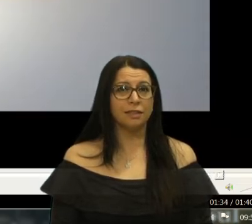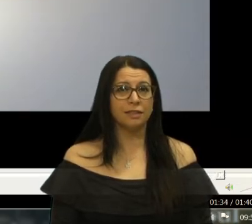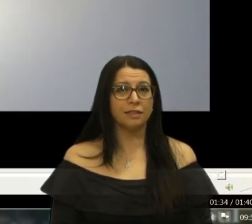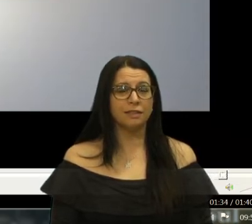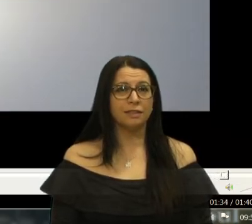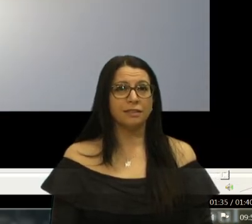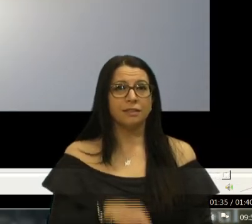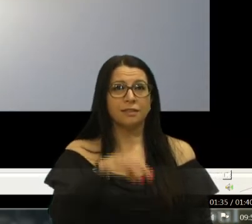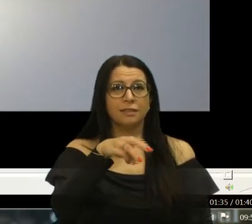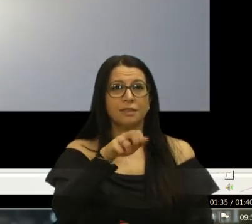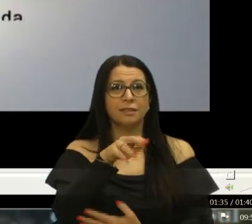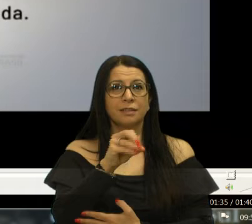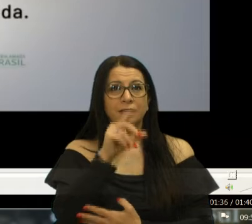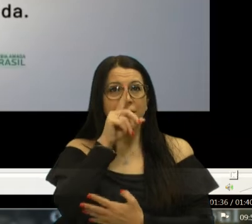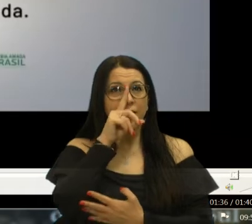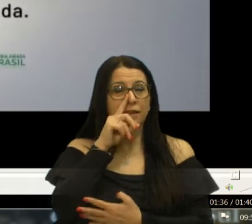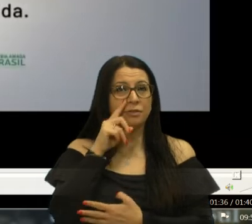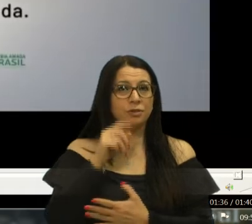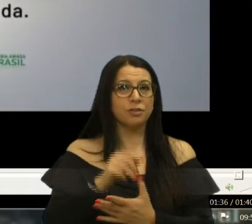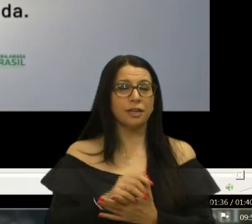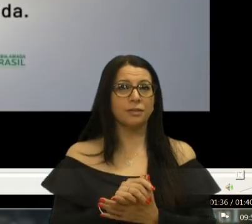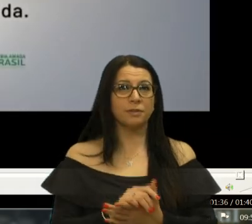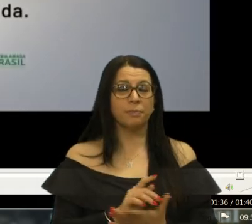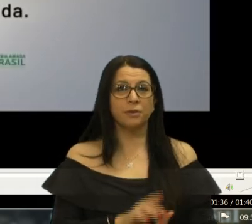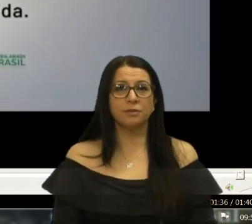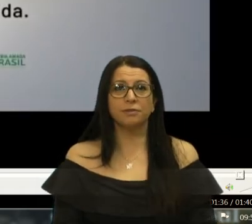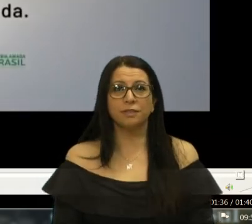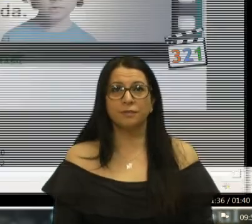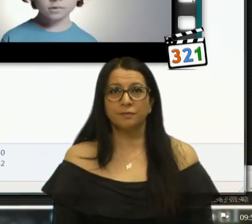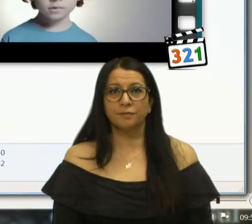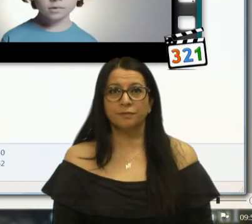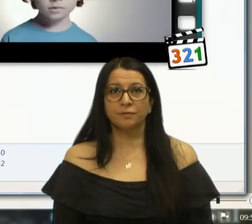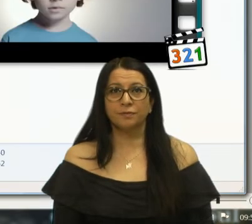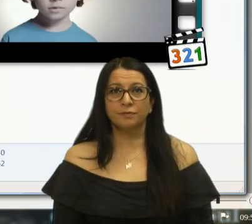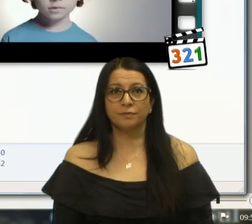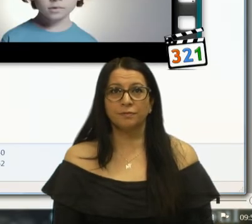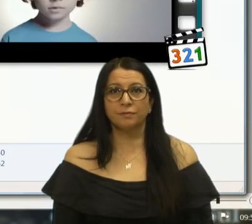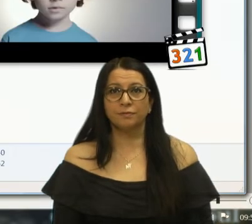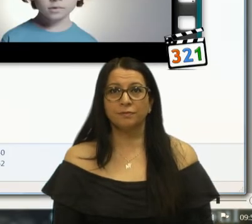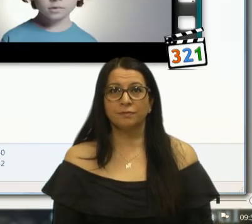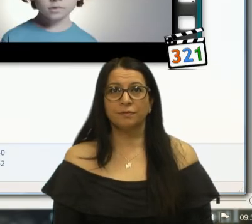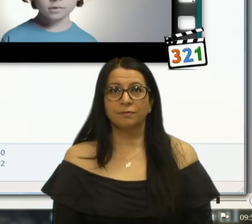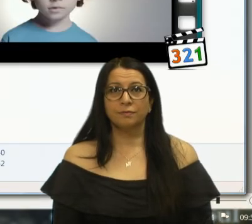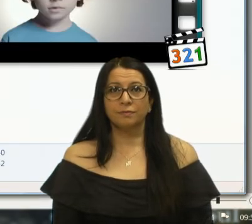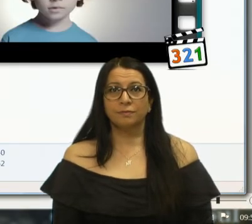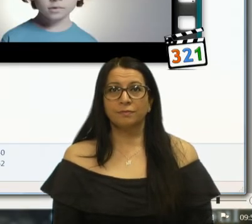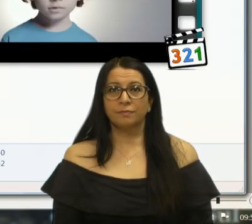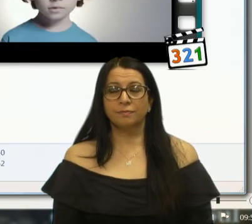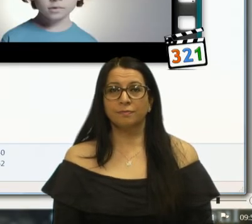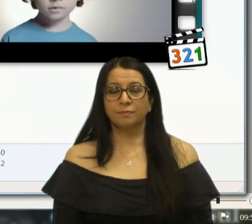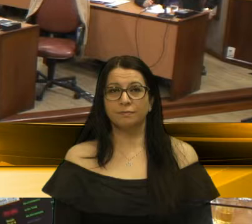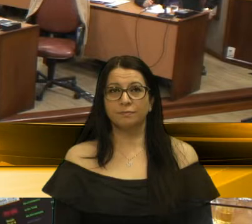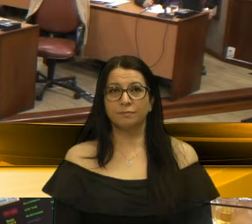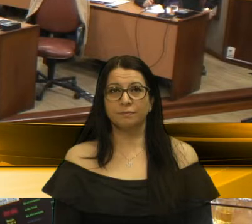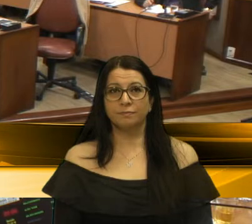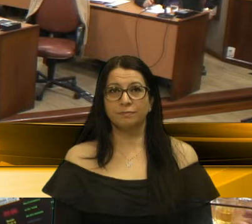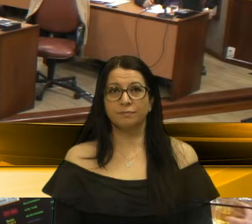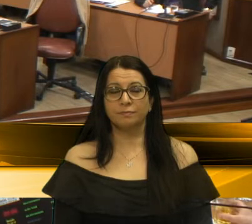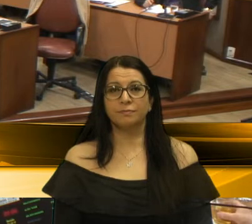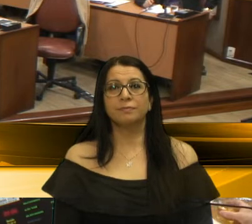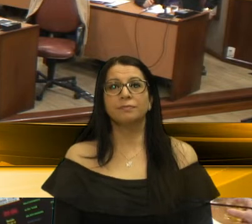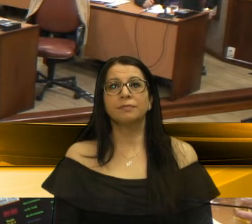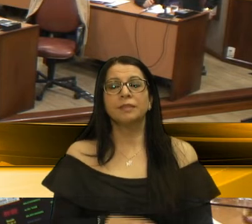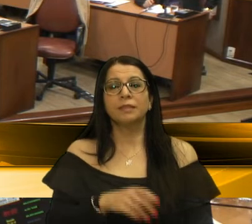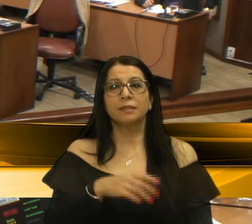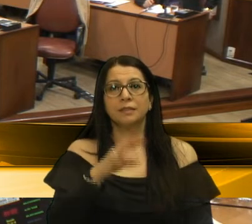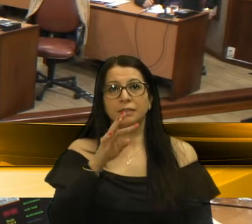Maio Amarelo. No trânsito, o sentido é a vida. De imediato, a sua parte, vereador Edi. Pois não, vereadora